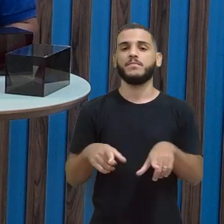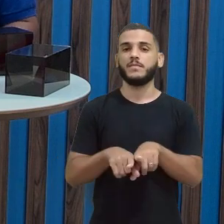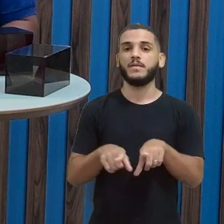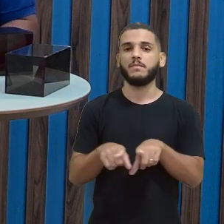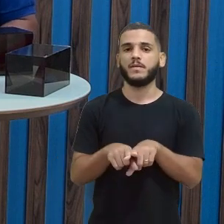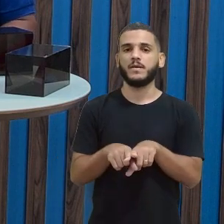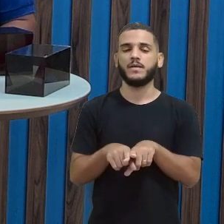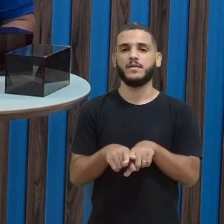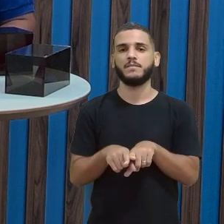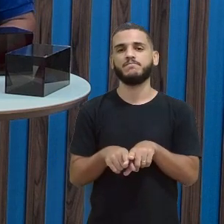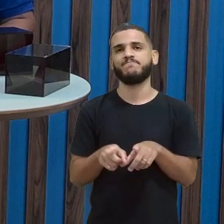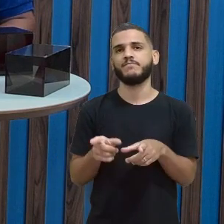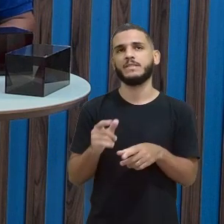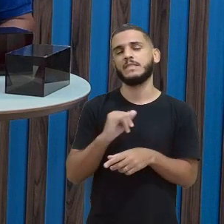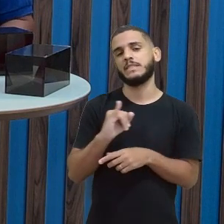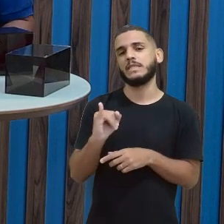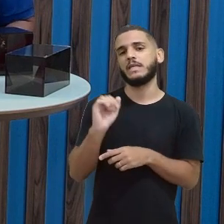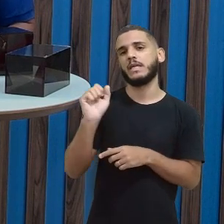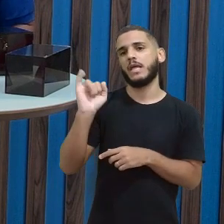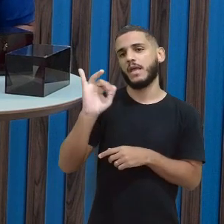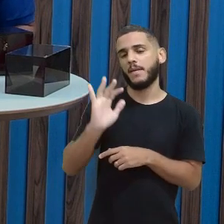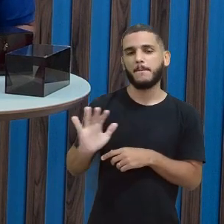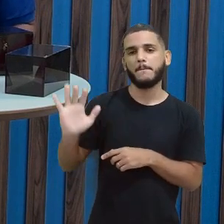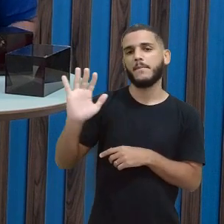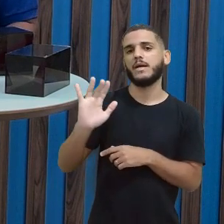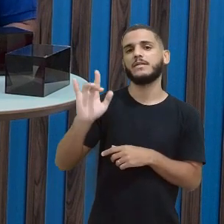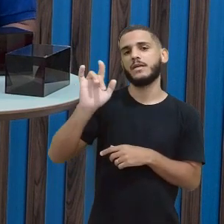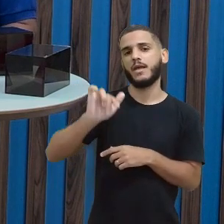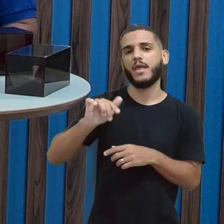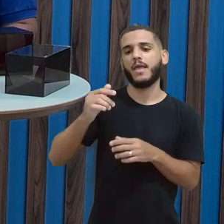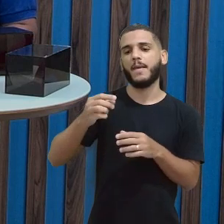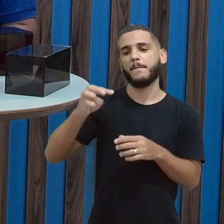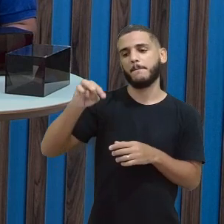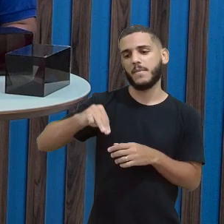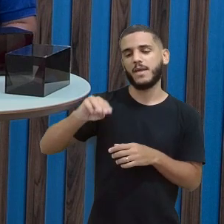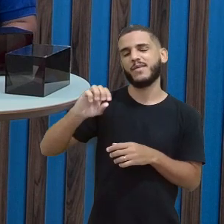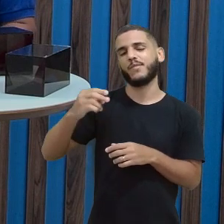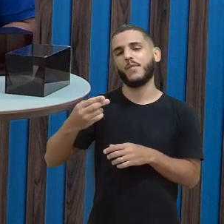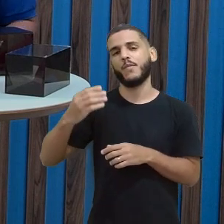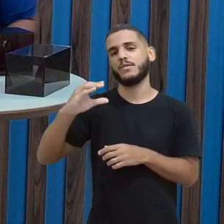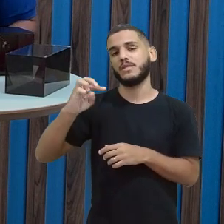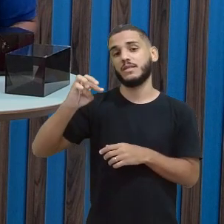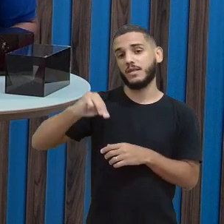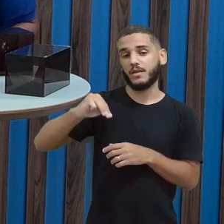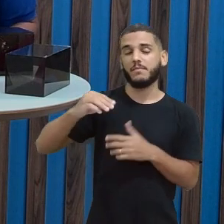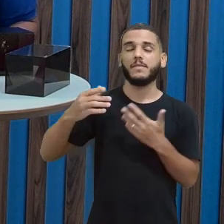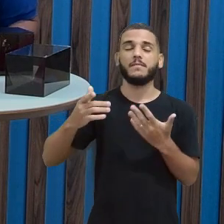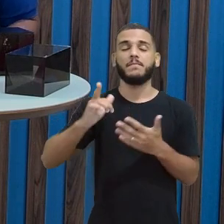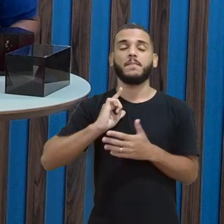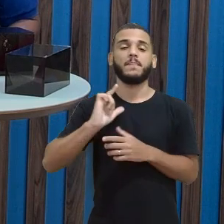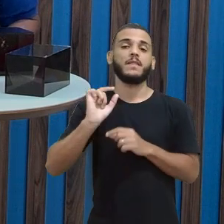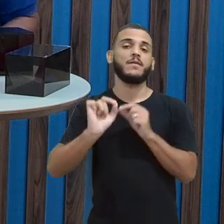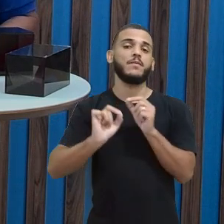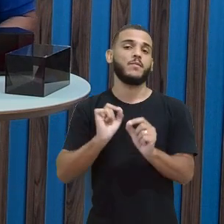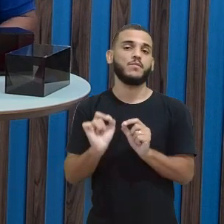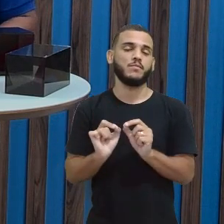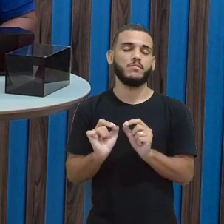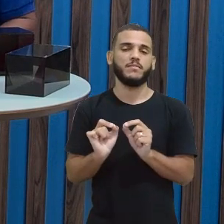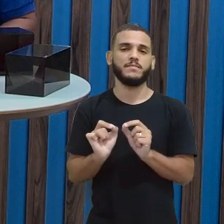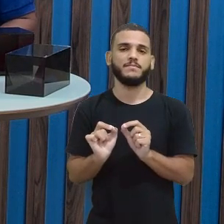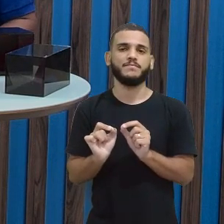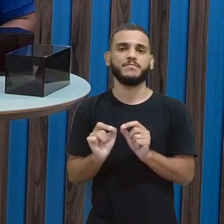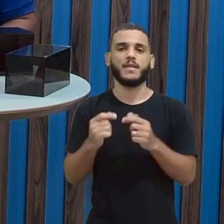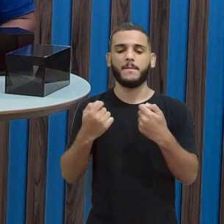da figura ser em metro ou em centímetro, eu vou ter